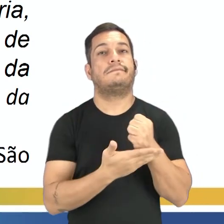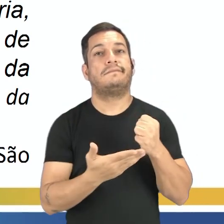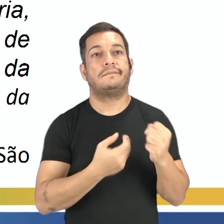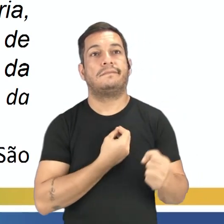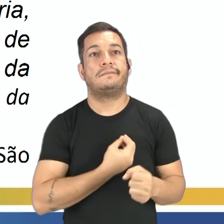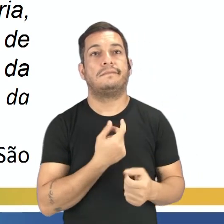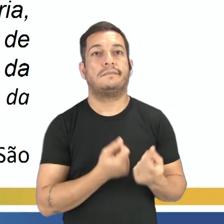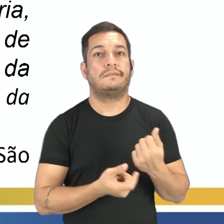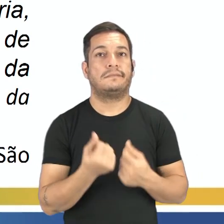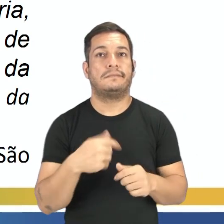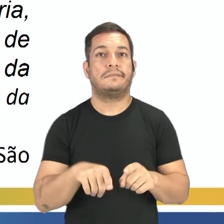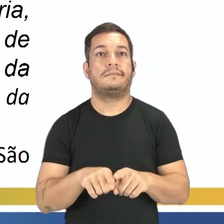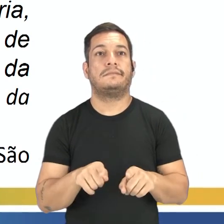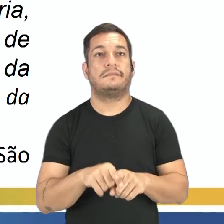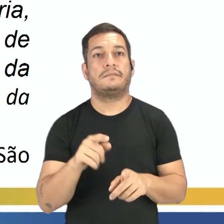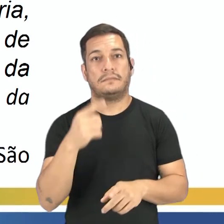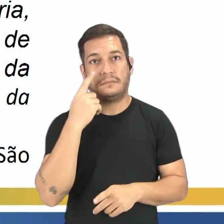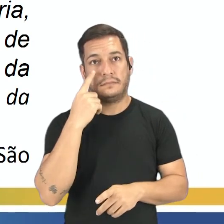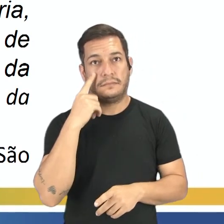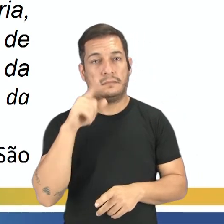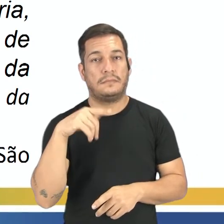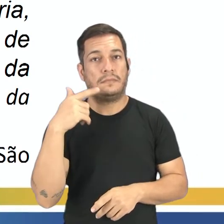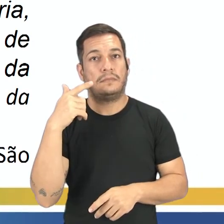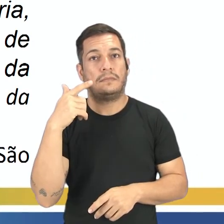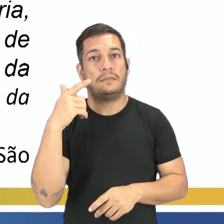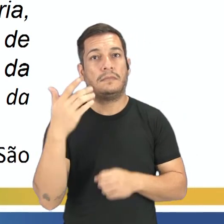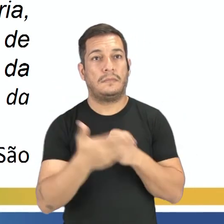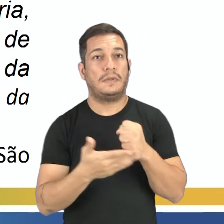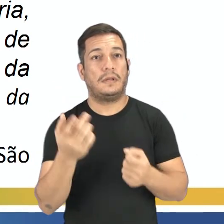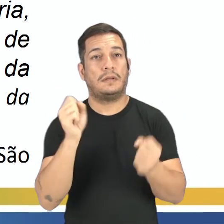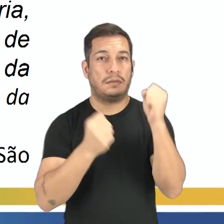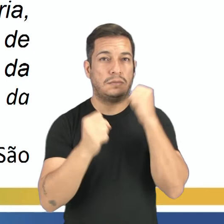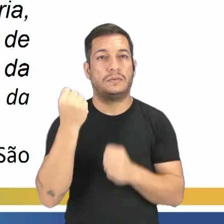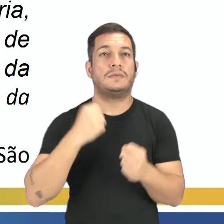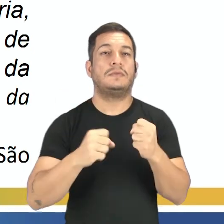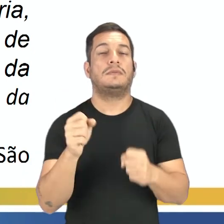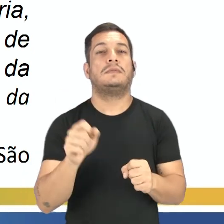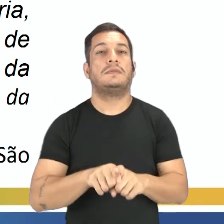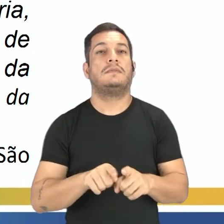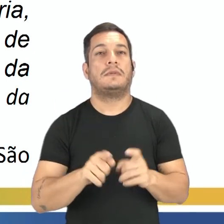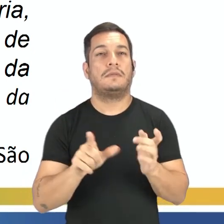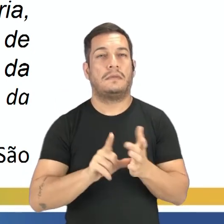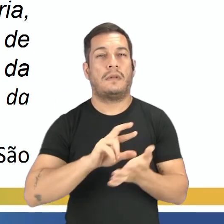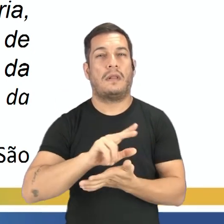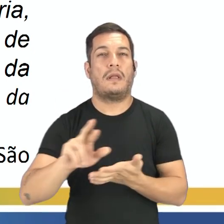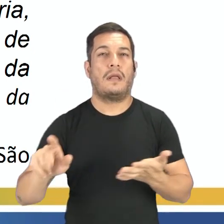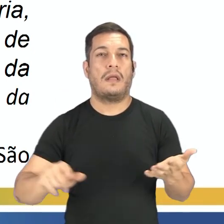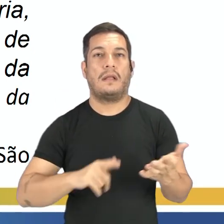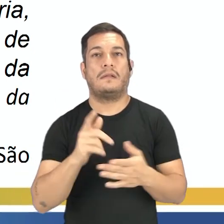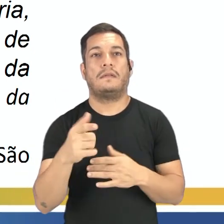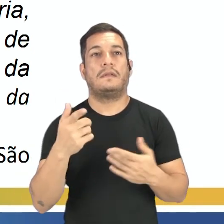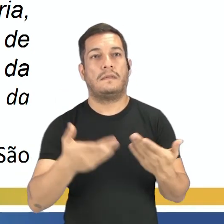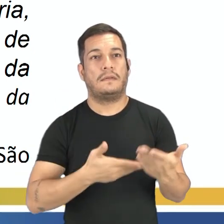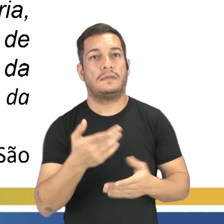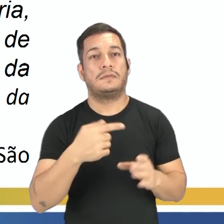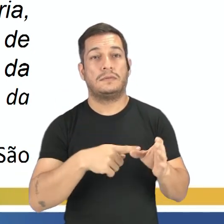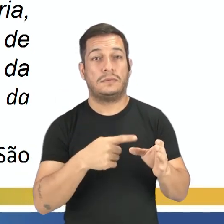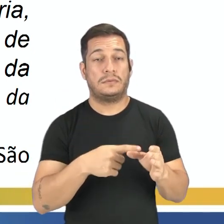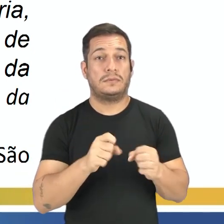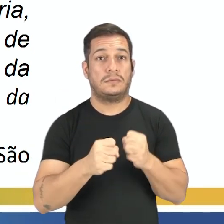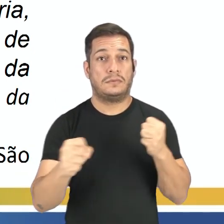na produção agrícola fechado e autossuficiente para outro, baseado na indústria e no comércio, no serviço através do processo de